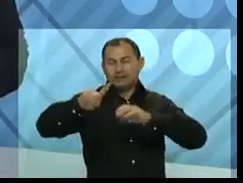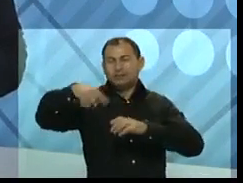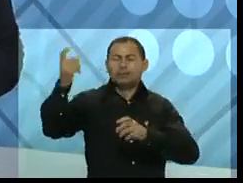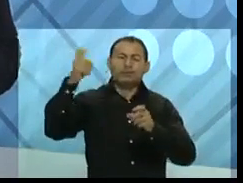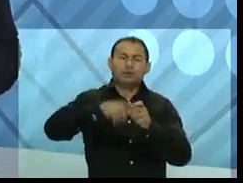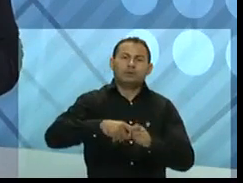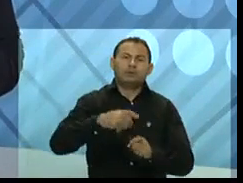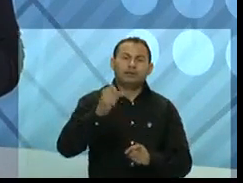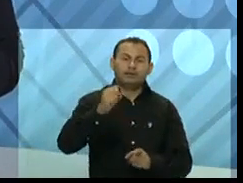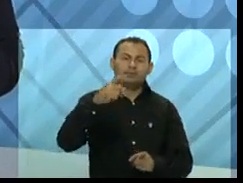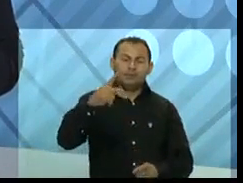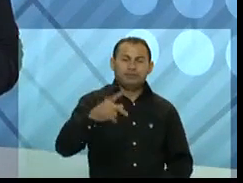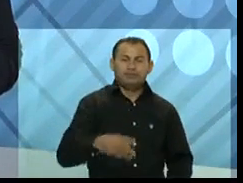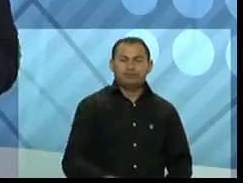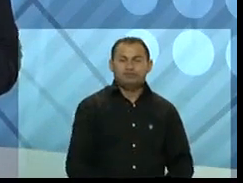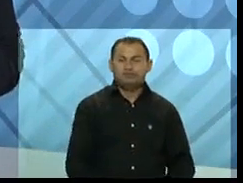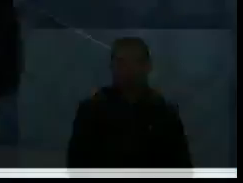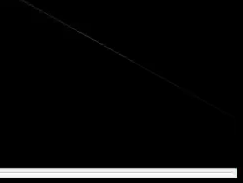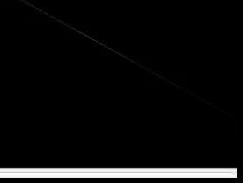com a próxima situação.